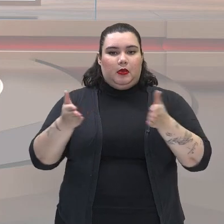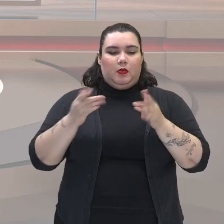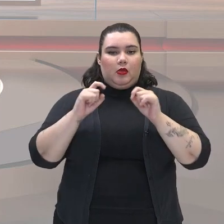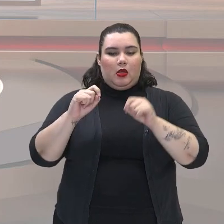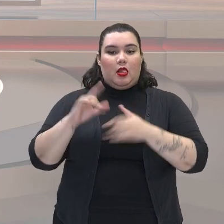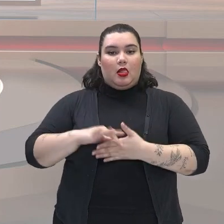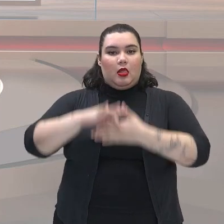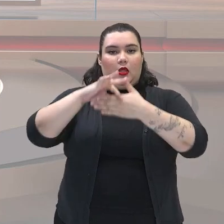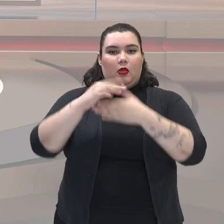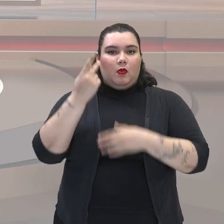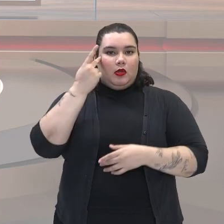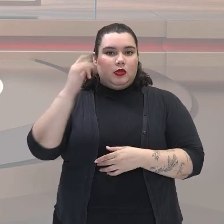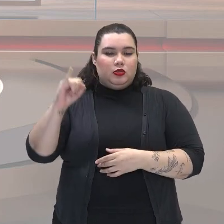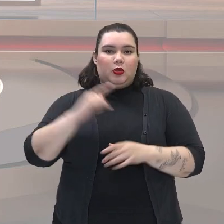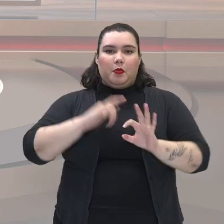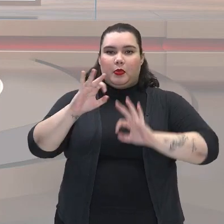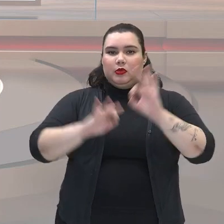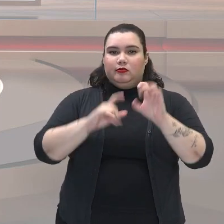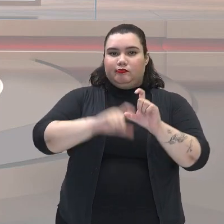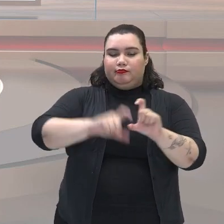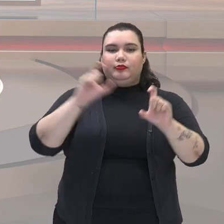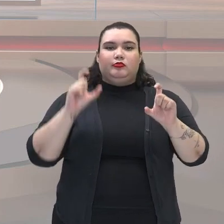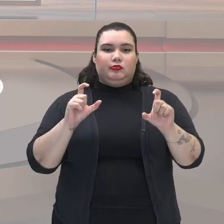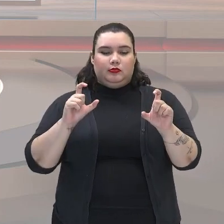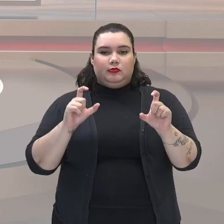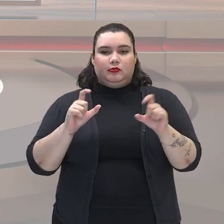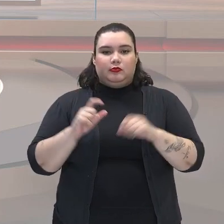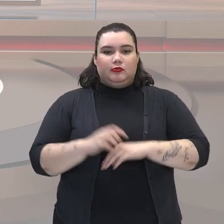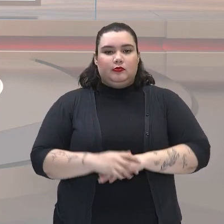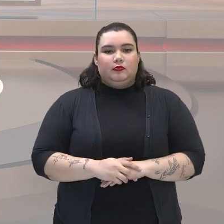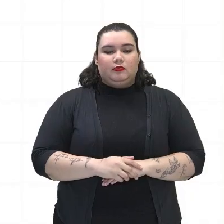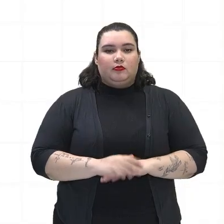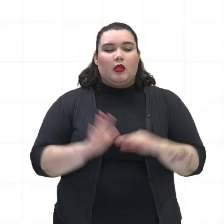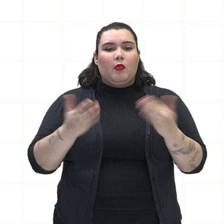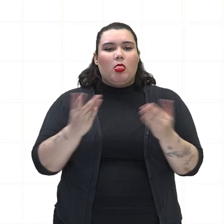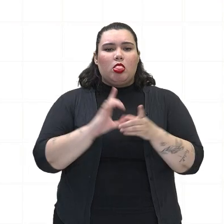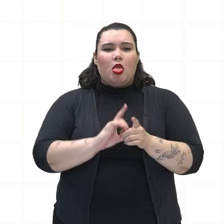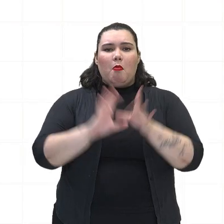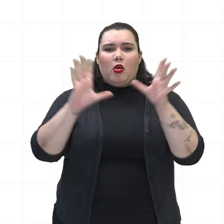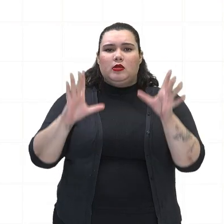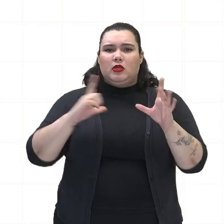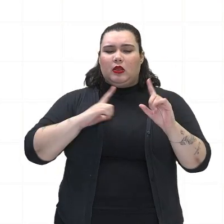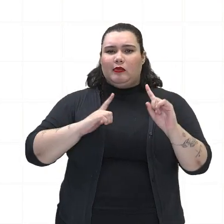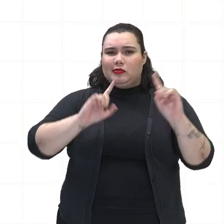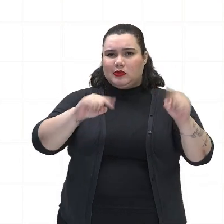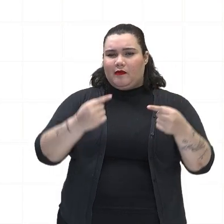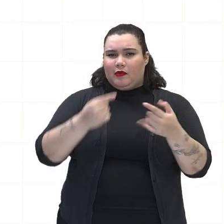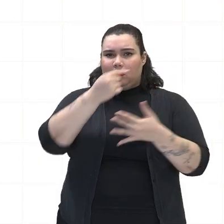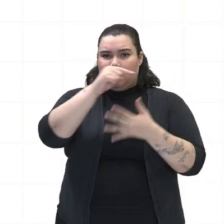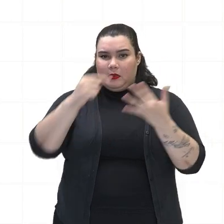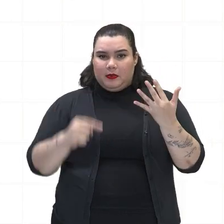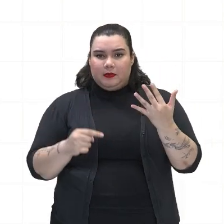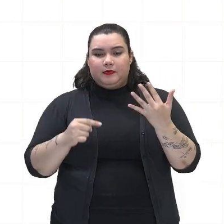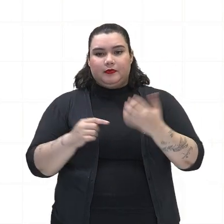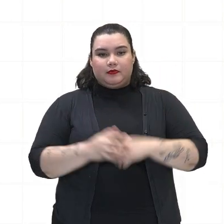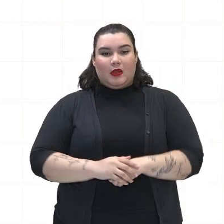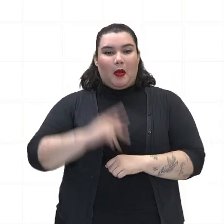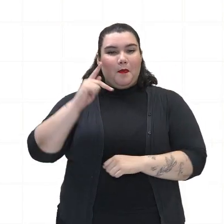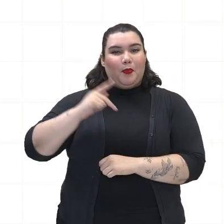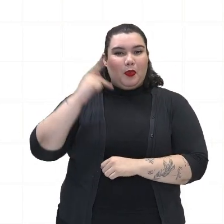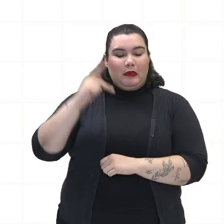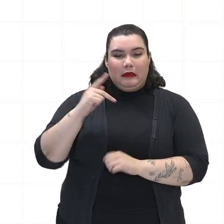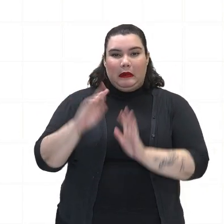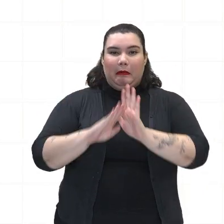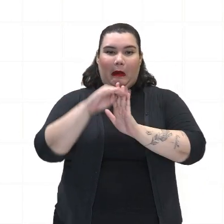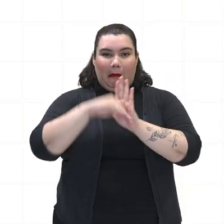para o processo de independência. Desafios da democracia. Vamos verificar? A instabilidade política